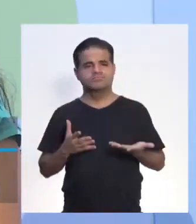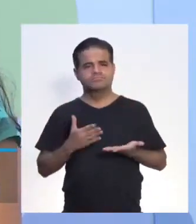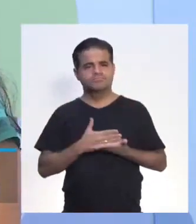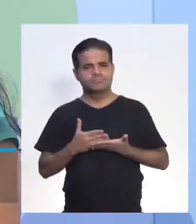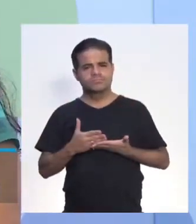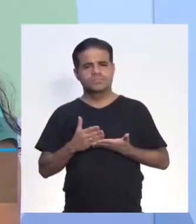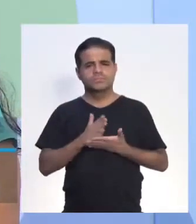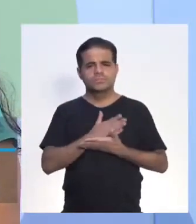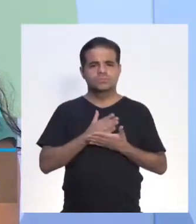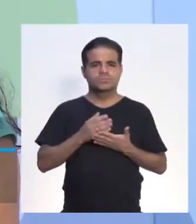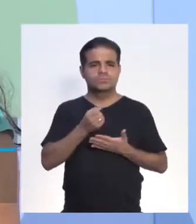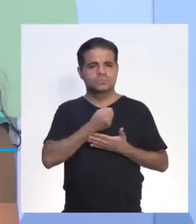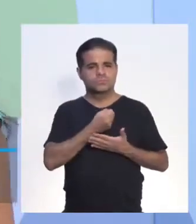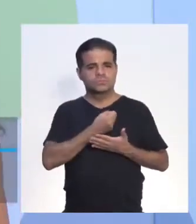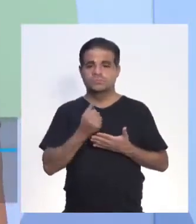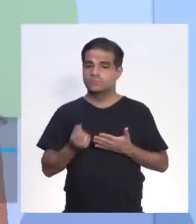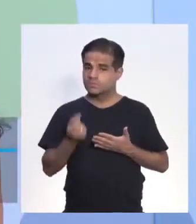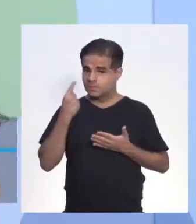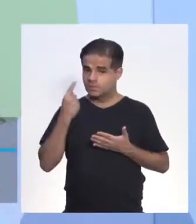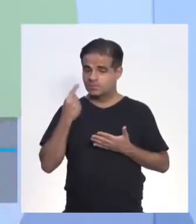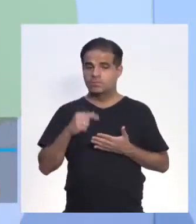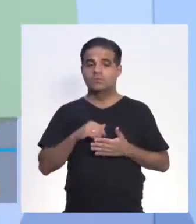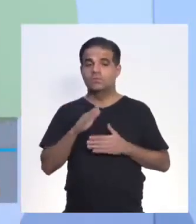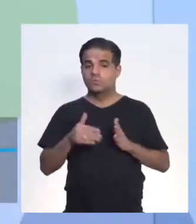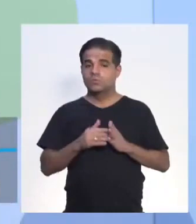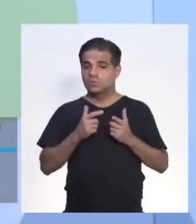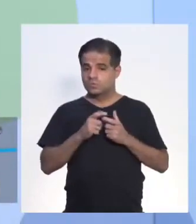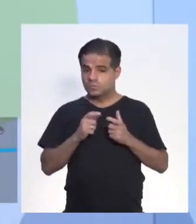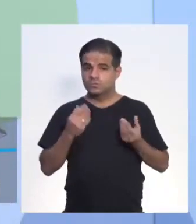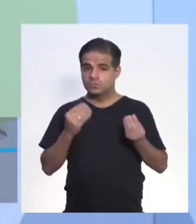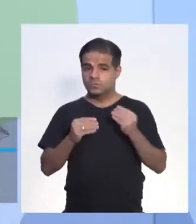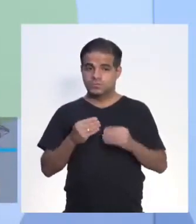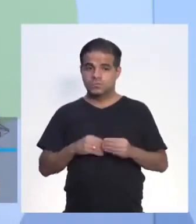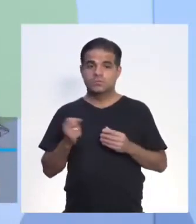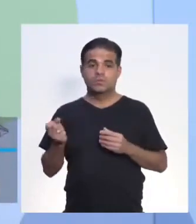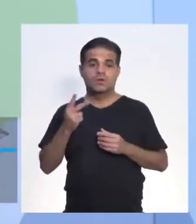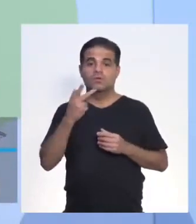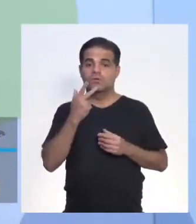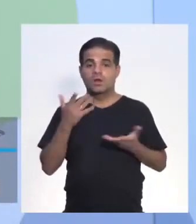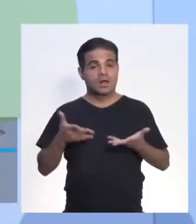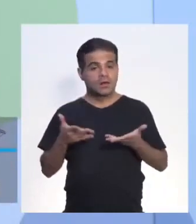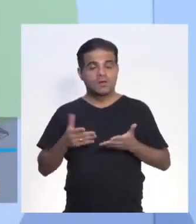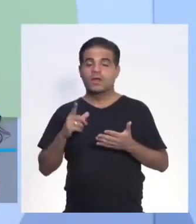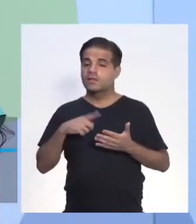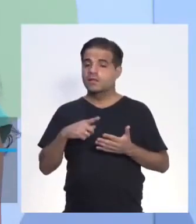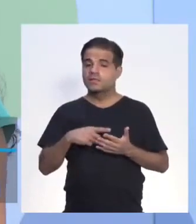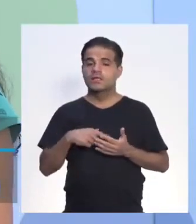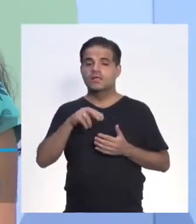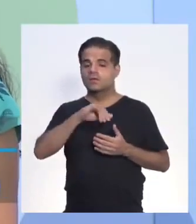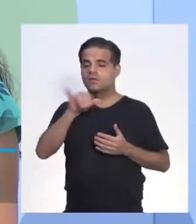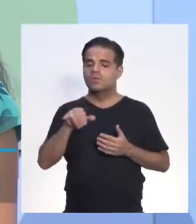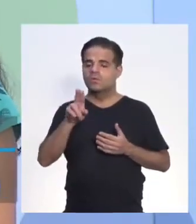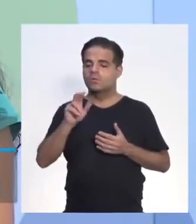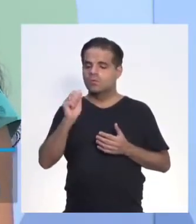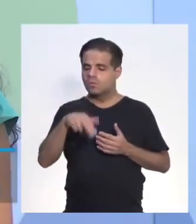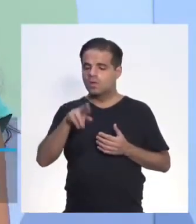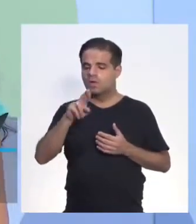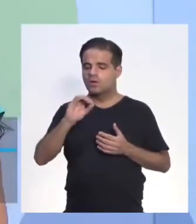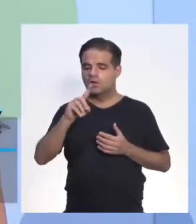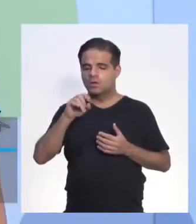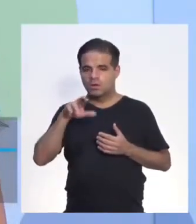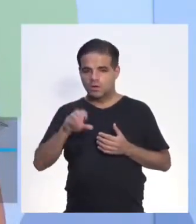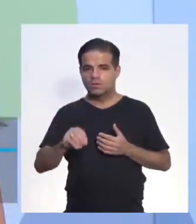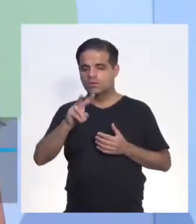começo tinha uns números estranhos. Bom, entre todo mundo que colocou esses valores que eu disse agora, tem lá o Juan, o Rodrigo,